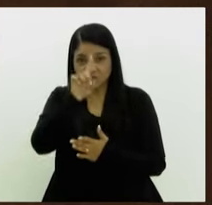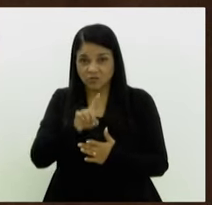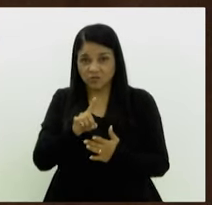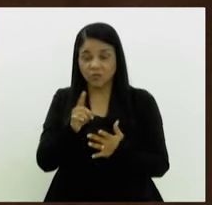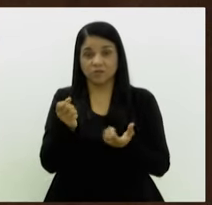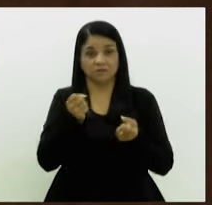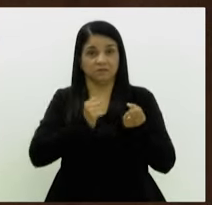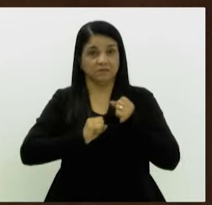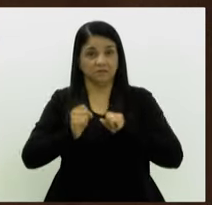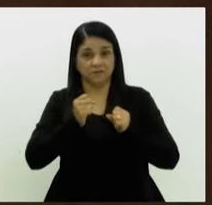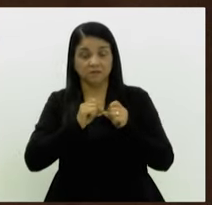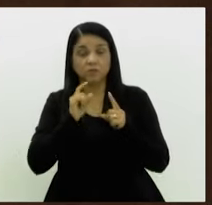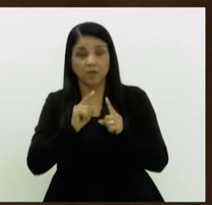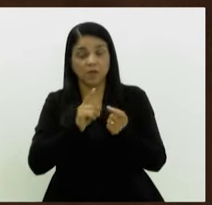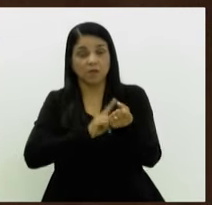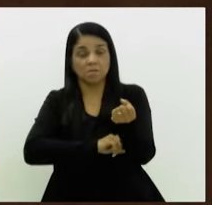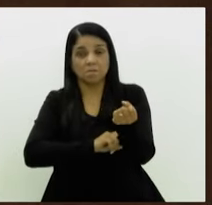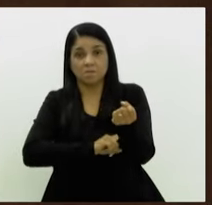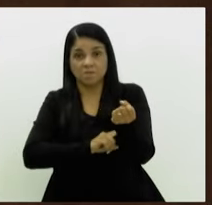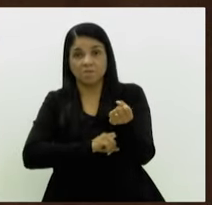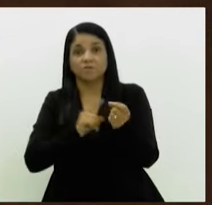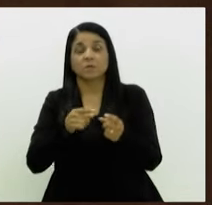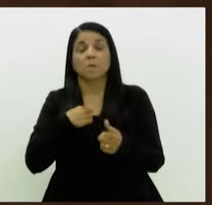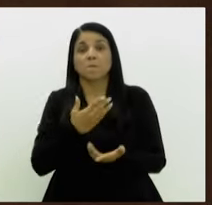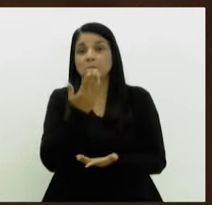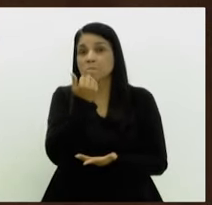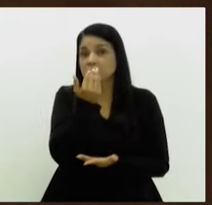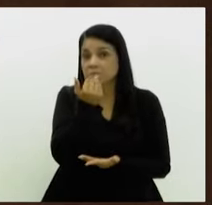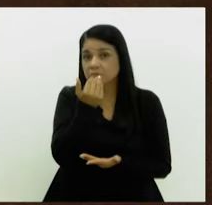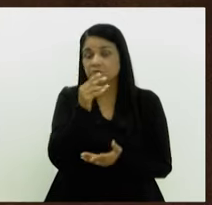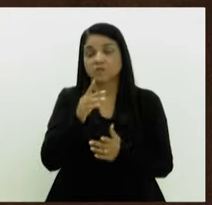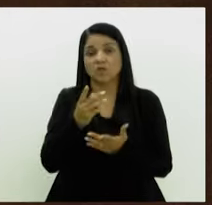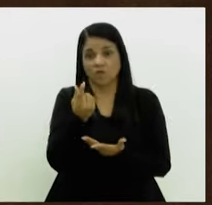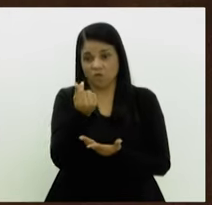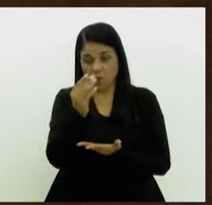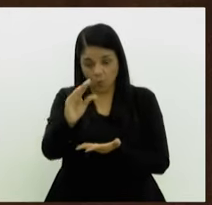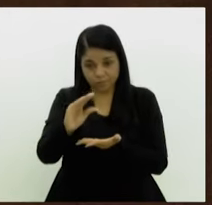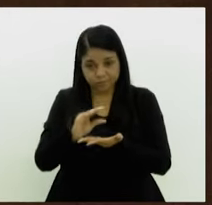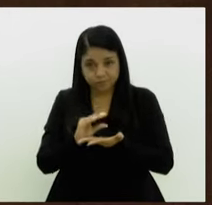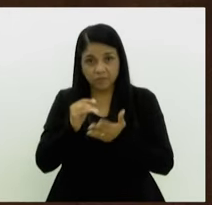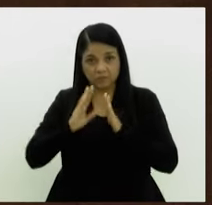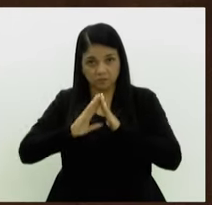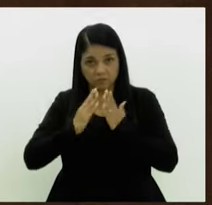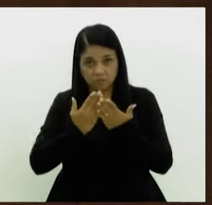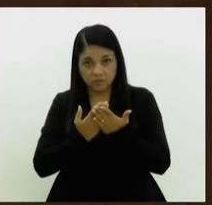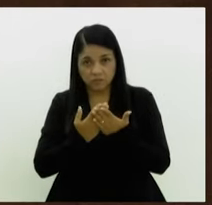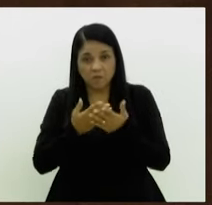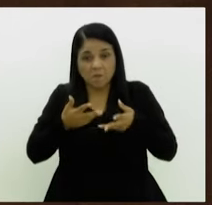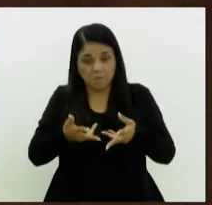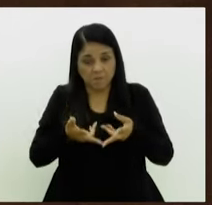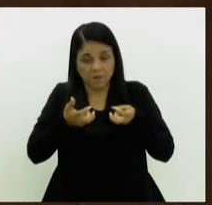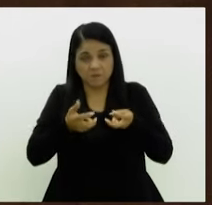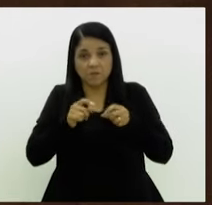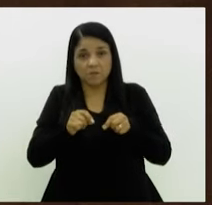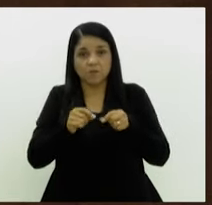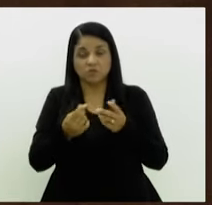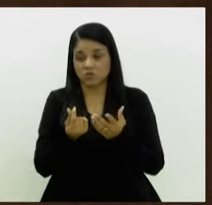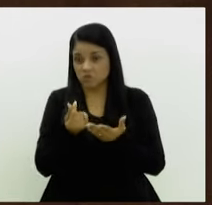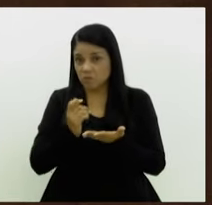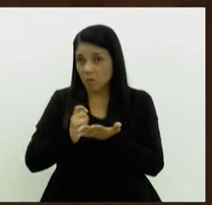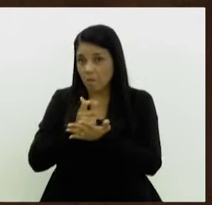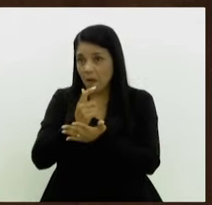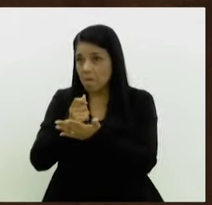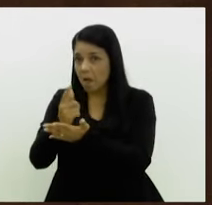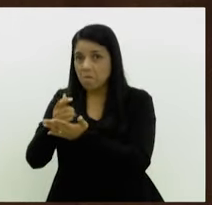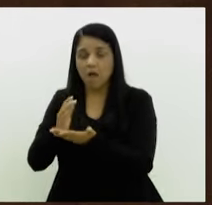estaduais, é a questão da merenda. O valor recebido pelas escolas hoje, como a gente percebe, o preço dos alimentos tem